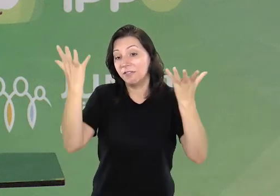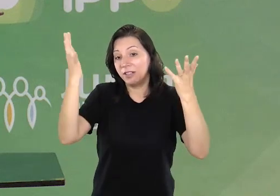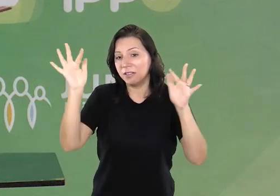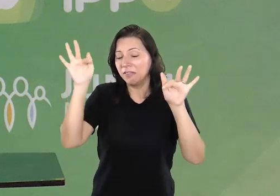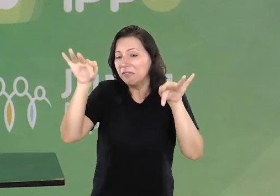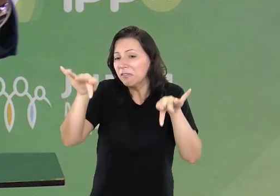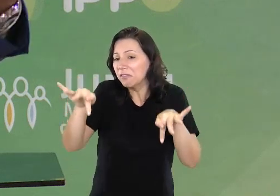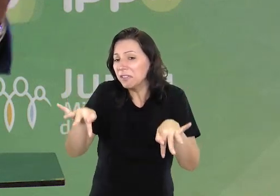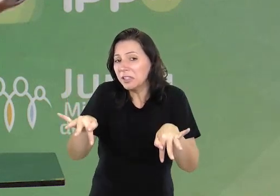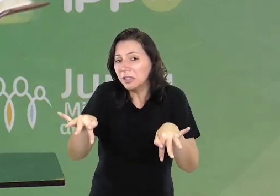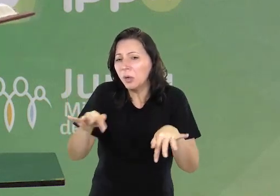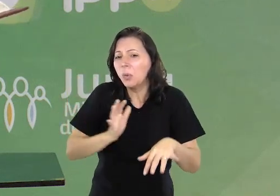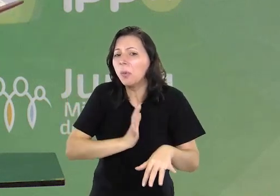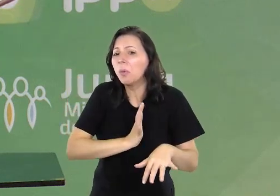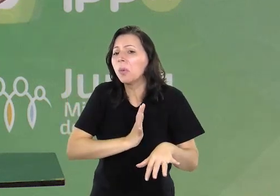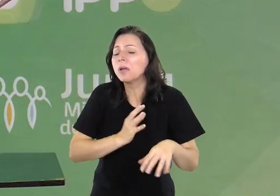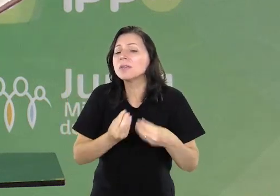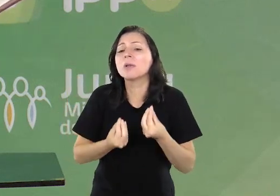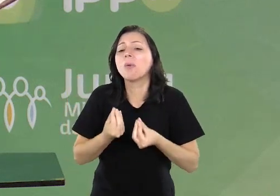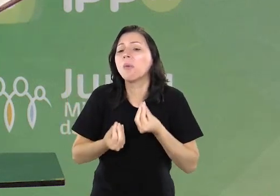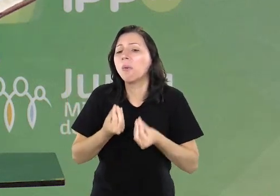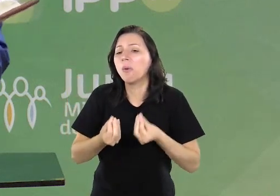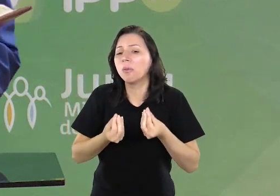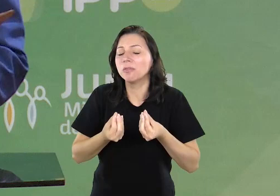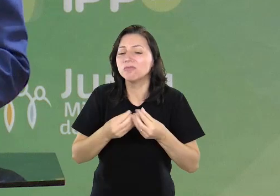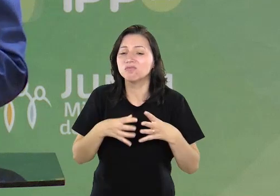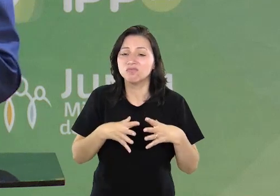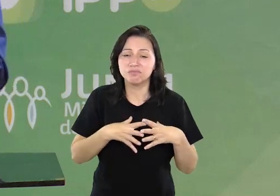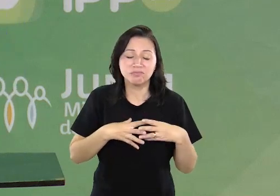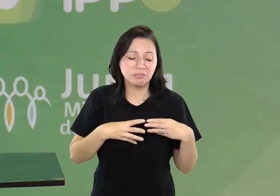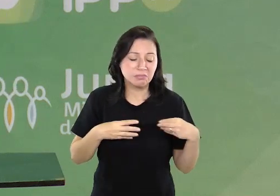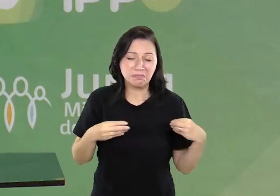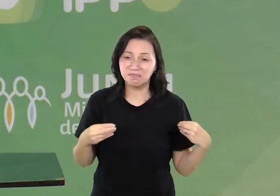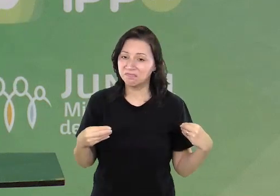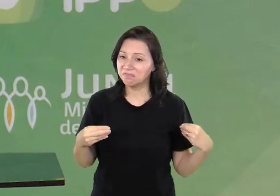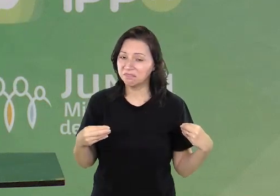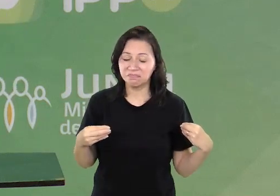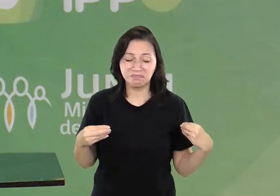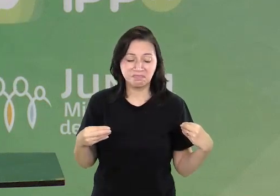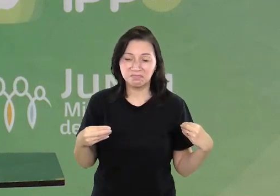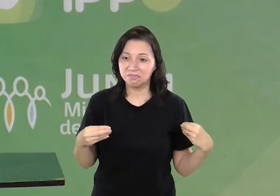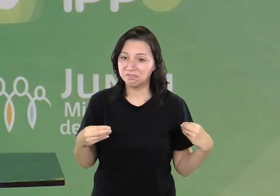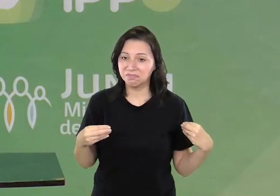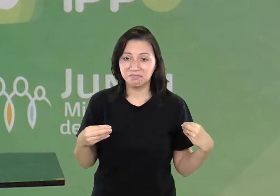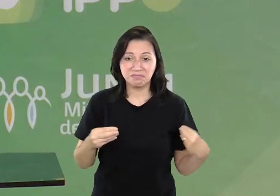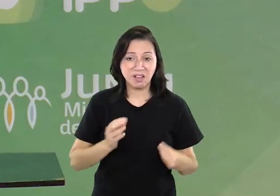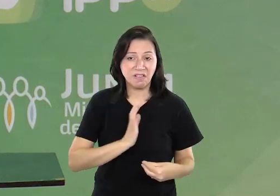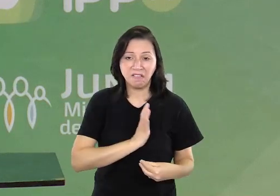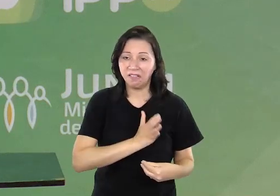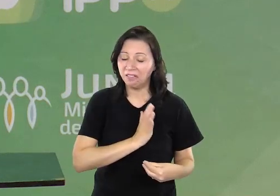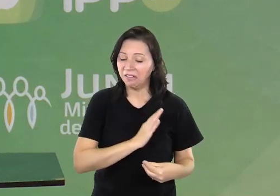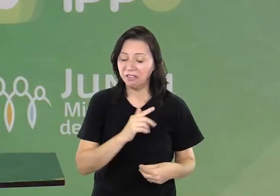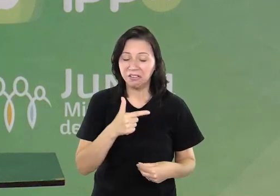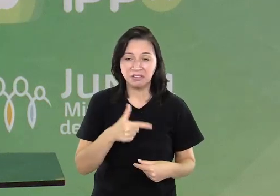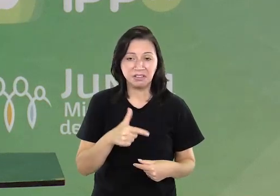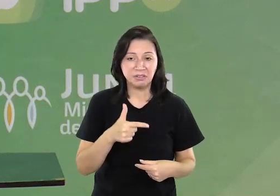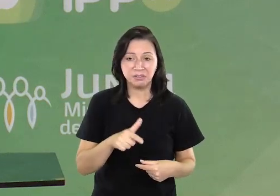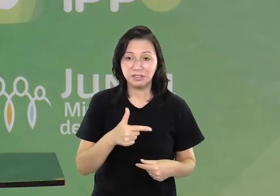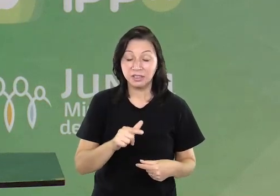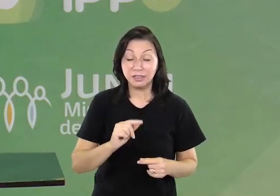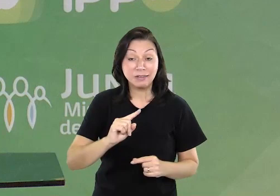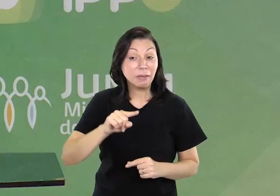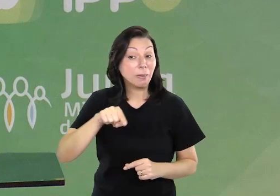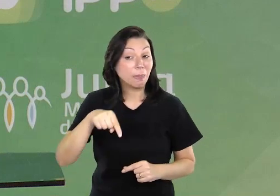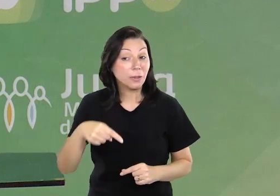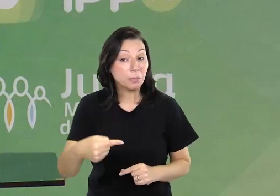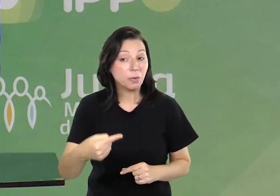a falta de sentido na vida mas aí em terceiro lugar ele vai buscar a felicidade na bebida